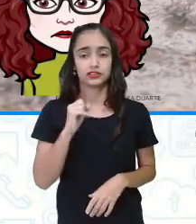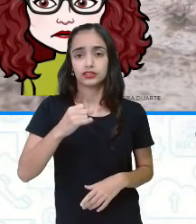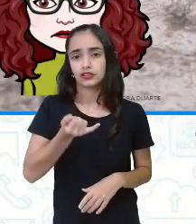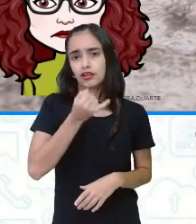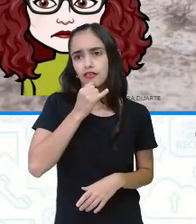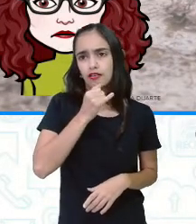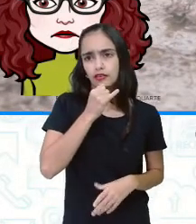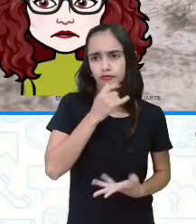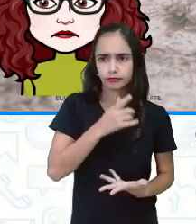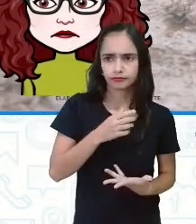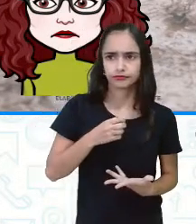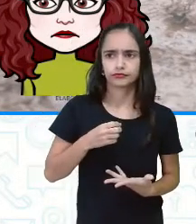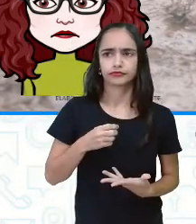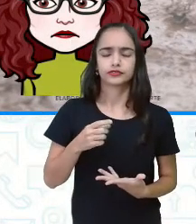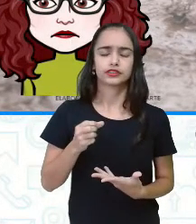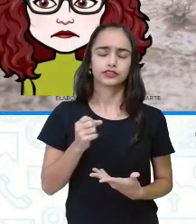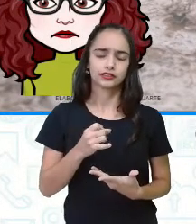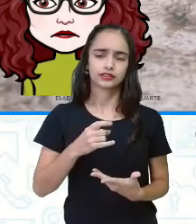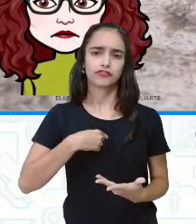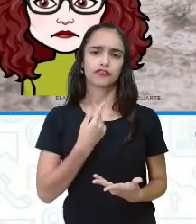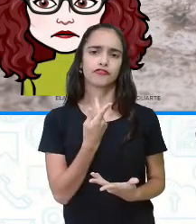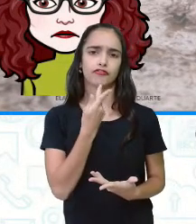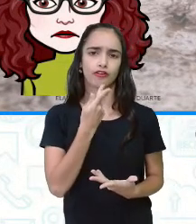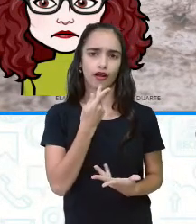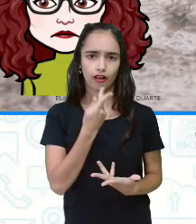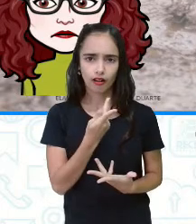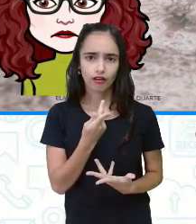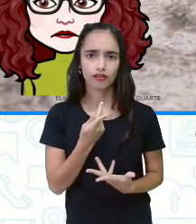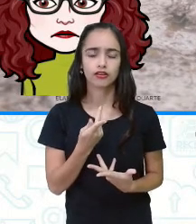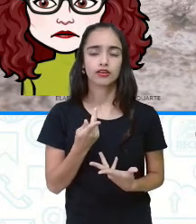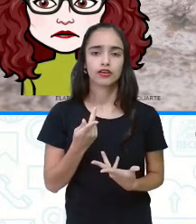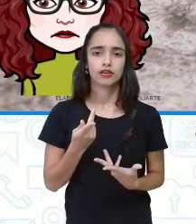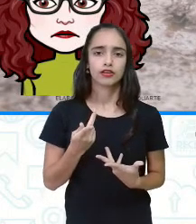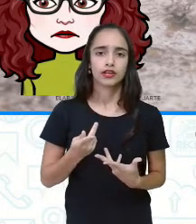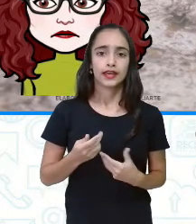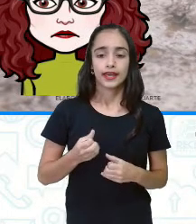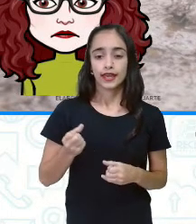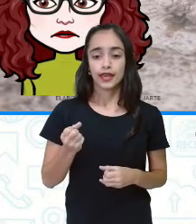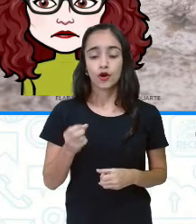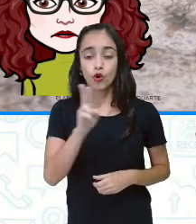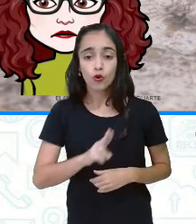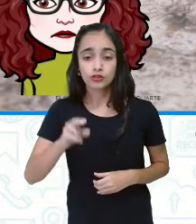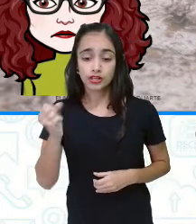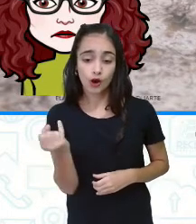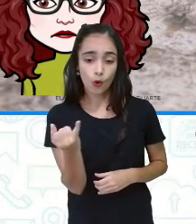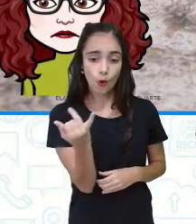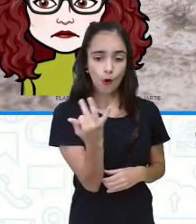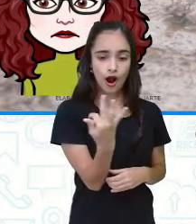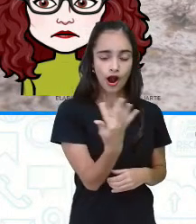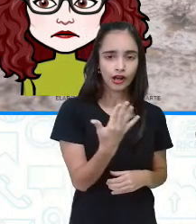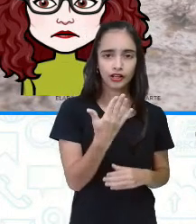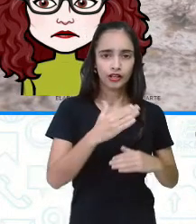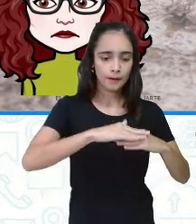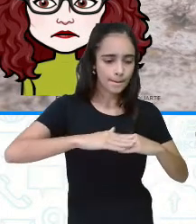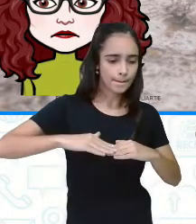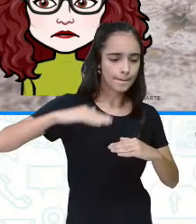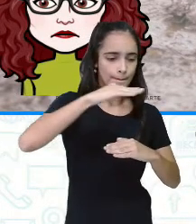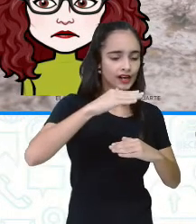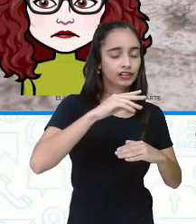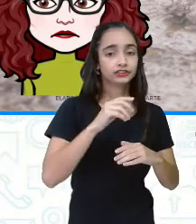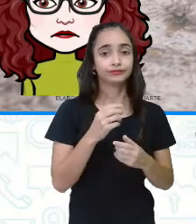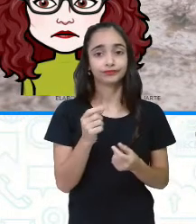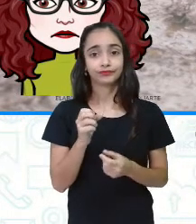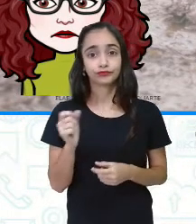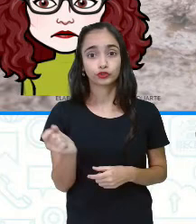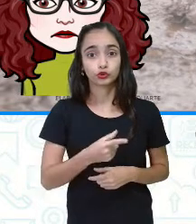o que eu estava falando agora, né? Se um recurso for usado em uma quantidade ou velocidade superior à sua capacidade de reposição, ele vai se esgotar.